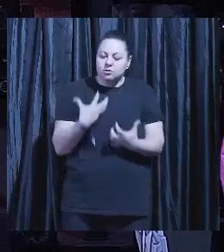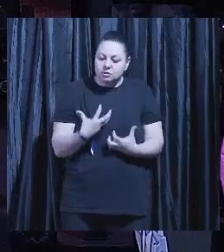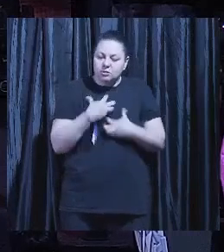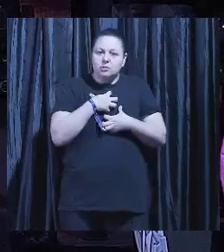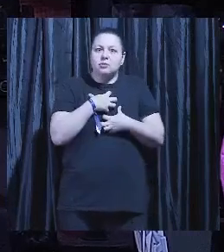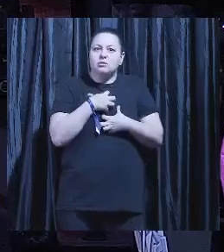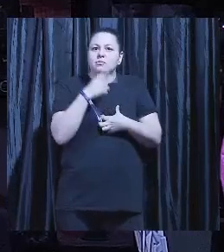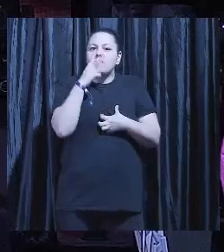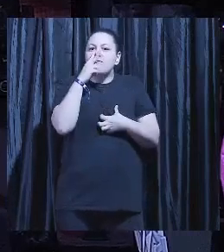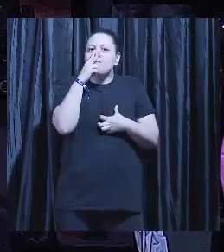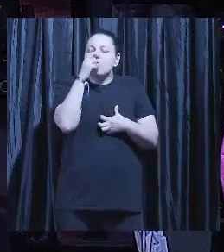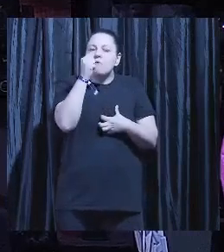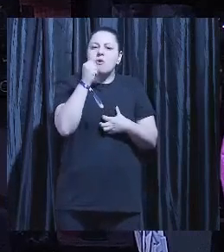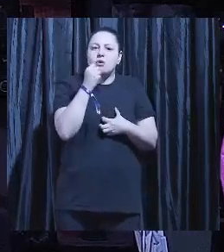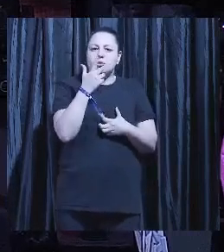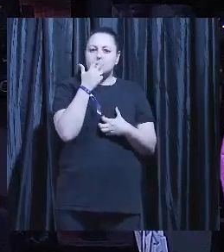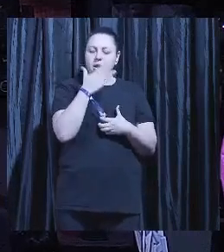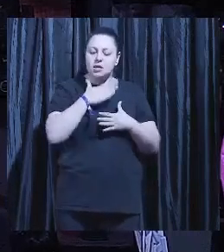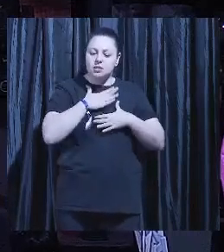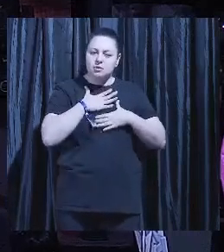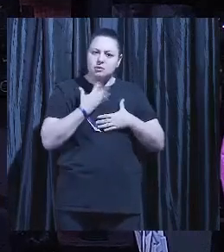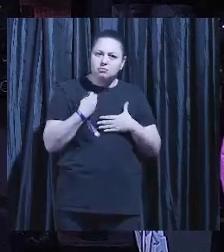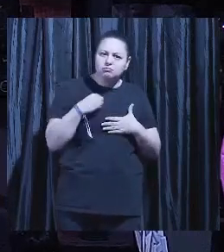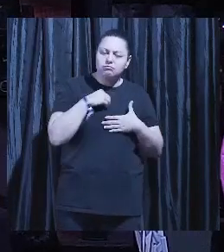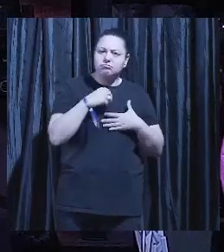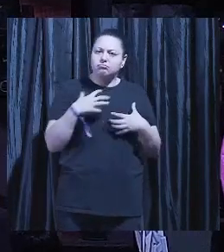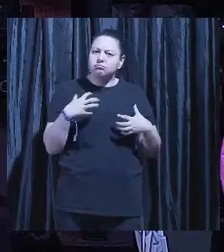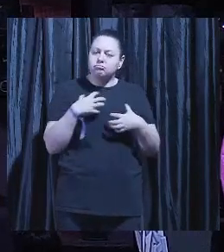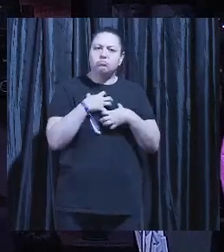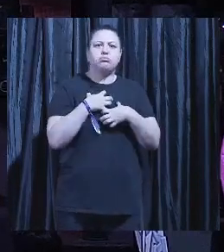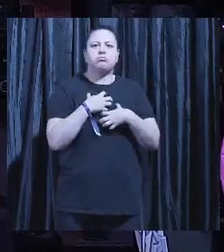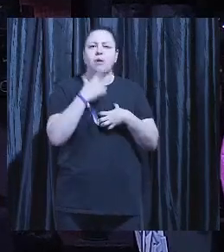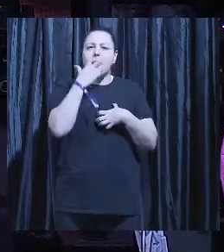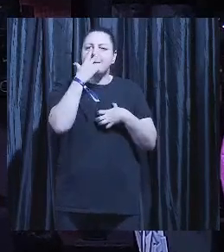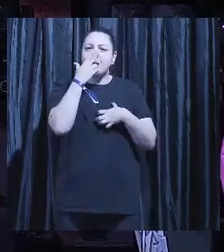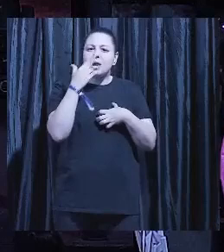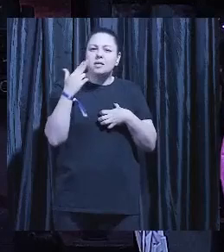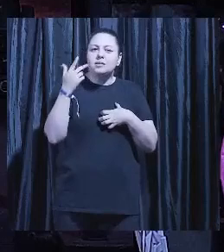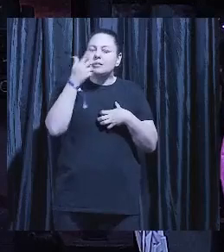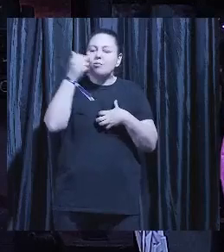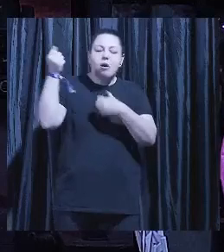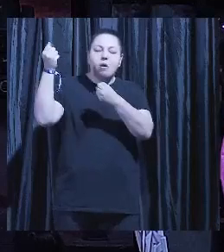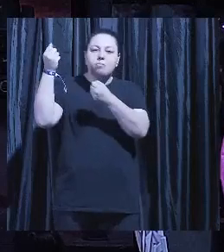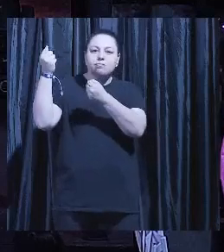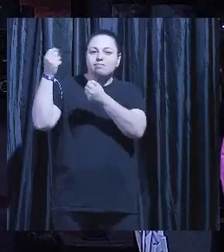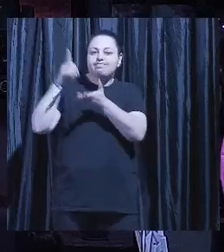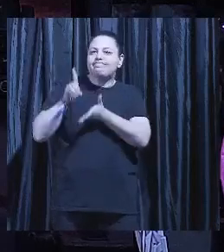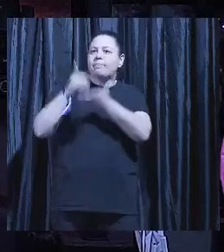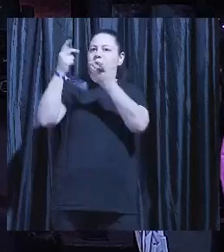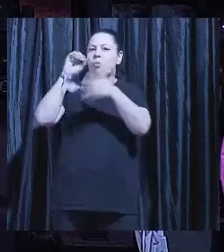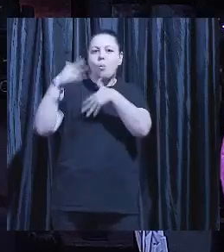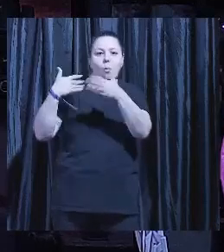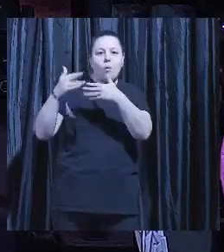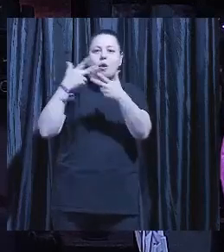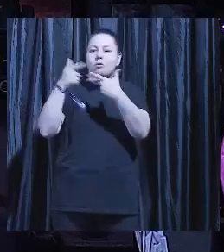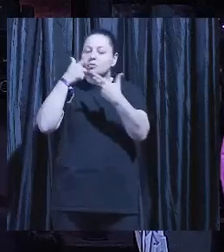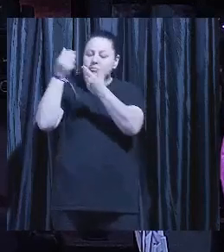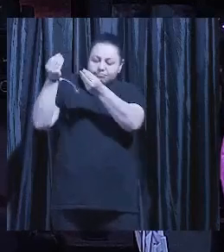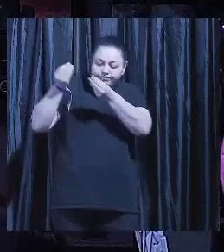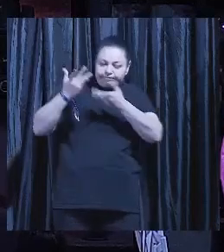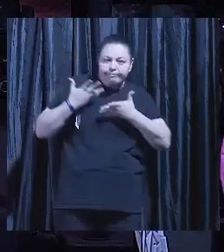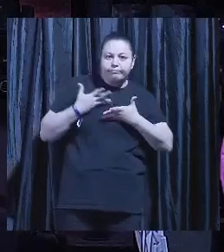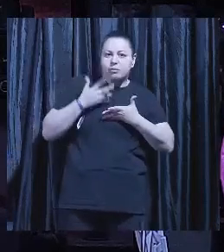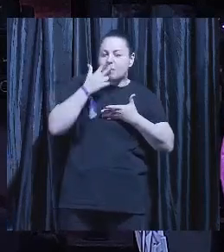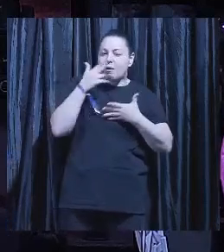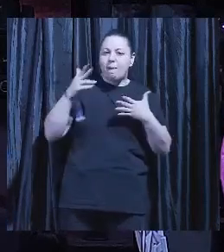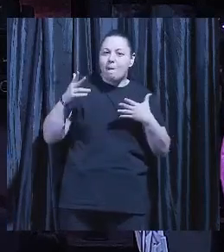muito quente mesmo. Como se eu estivesse sendo tocada por uma divindade. E uma paz que foi chegando